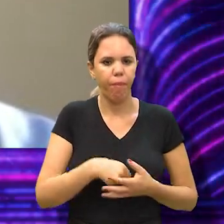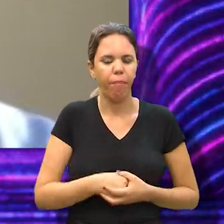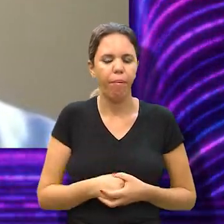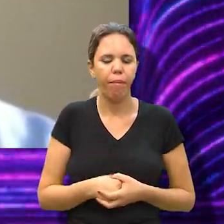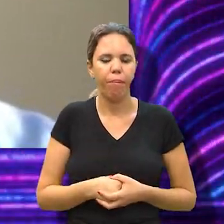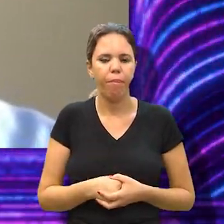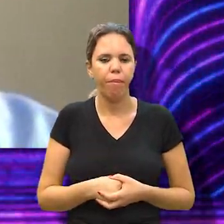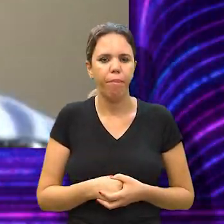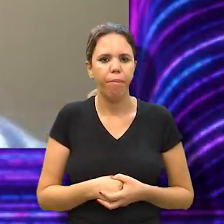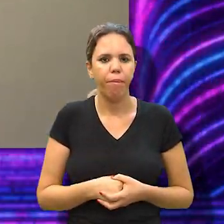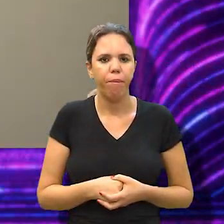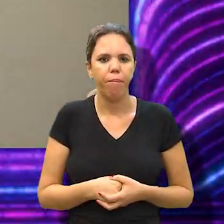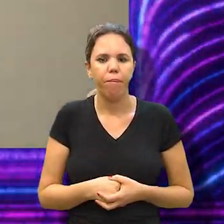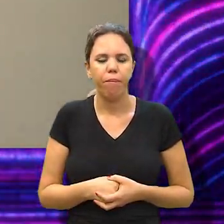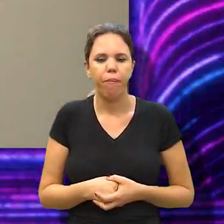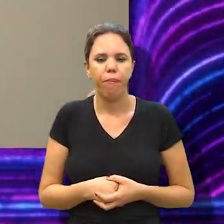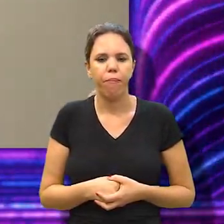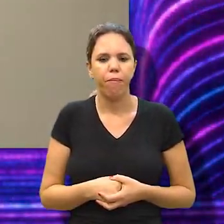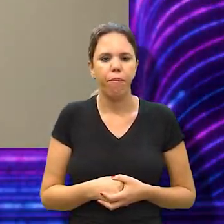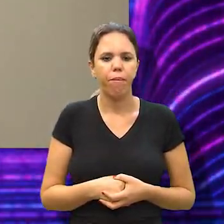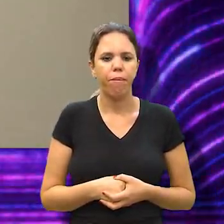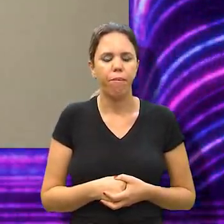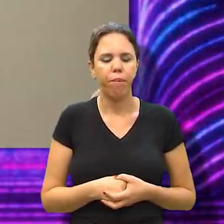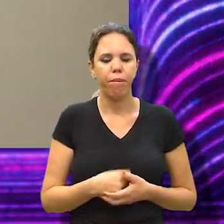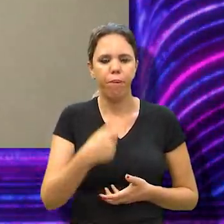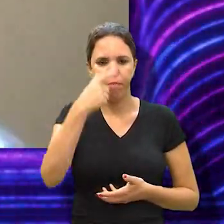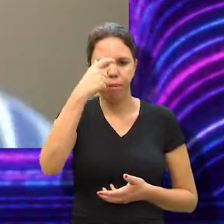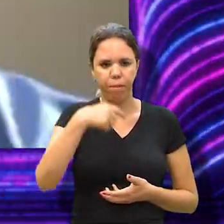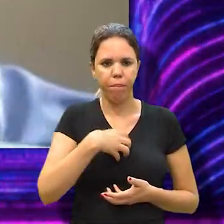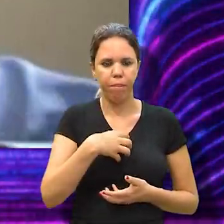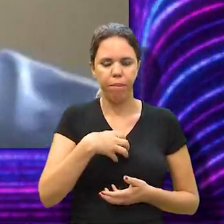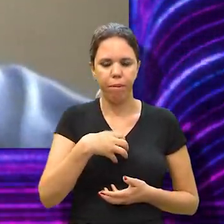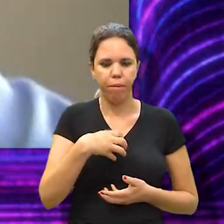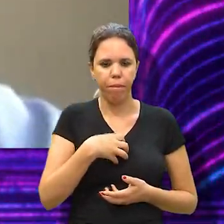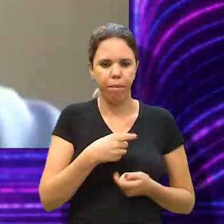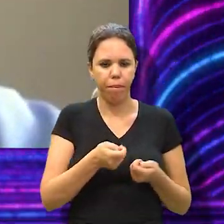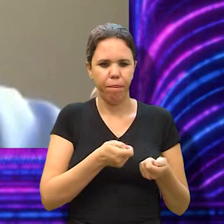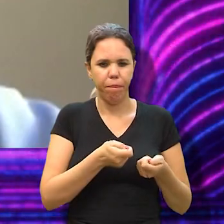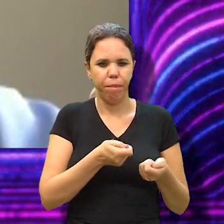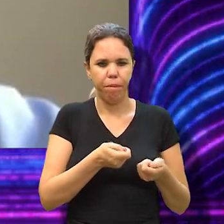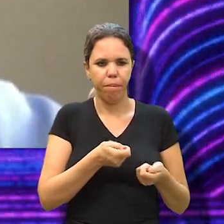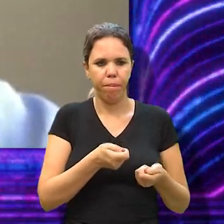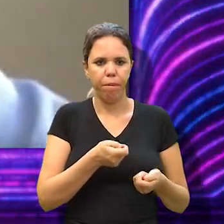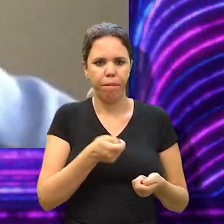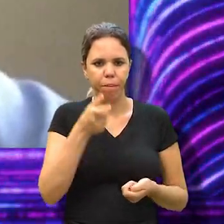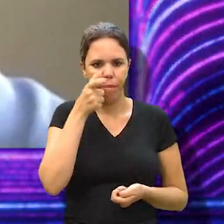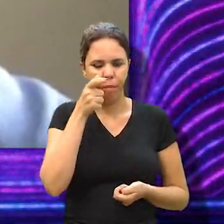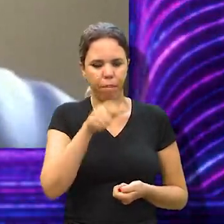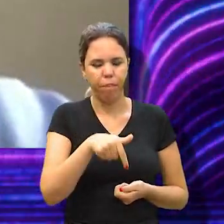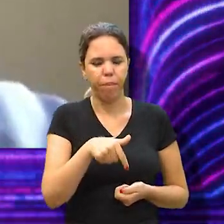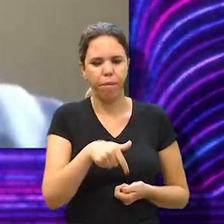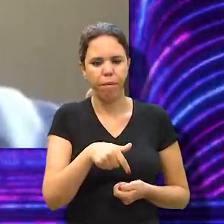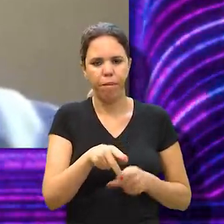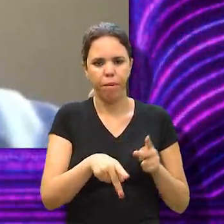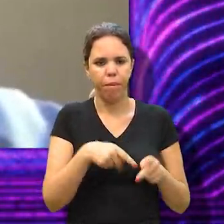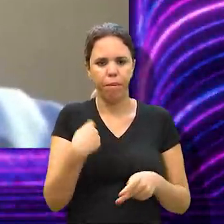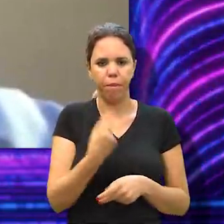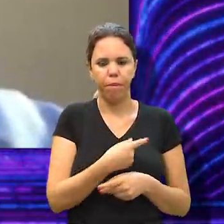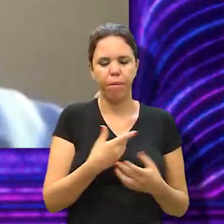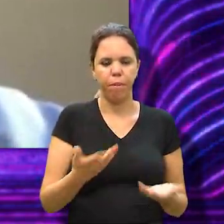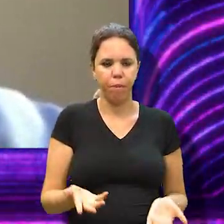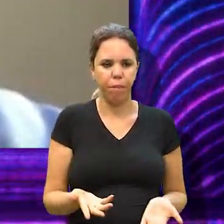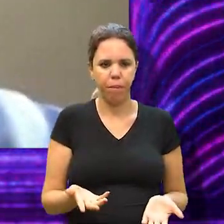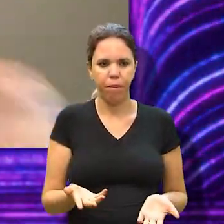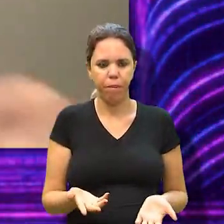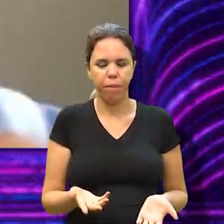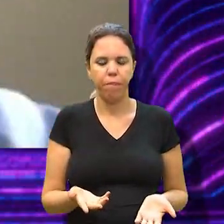de ler. Então, assim, eu vou por aquilo que eu sinto que me prende, eu vejo assim, vai prender muita